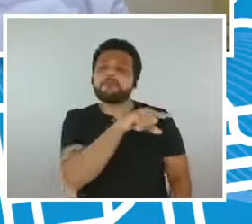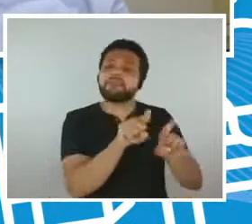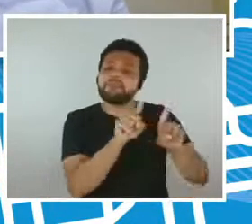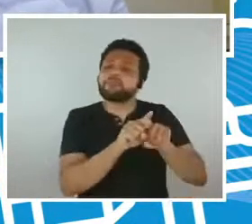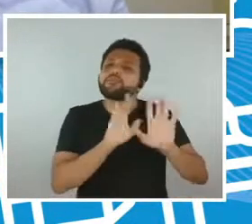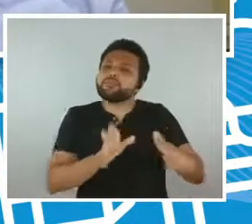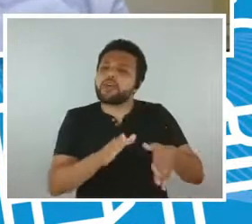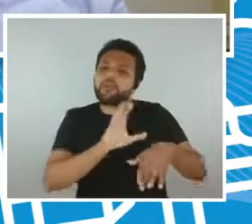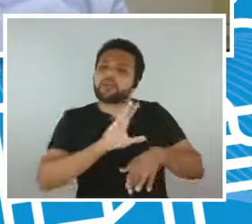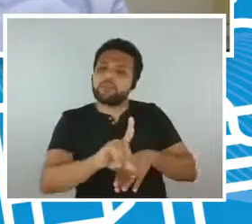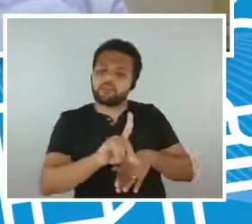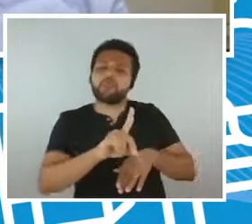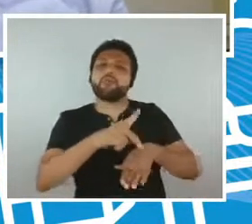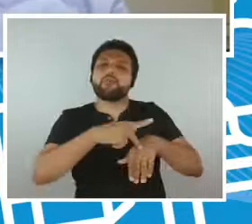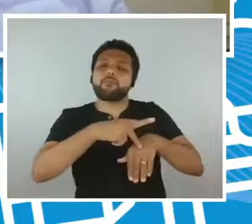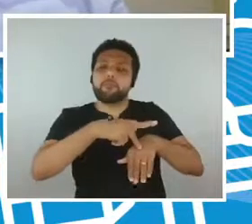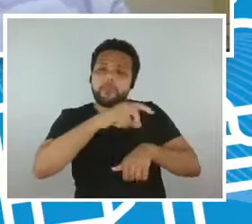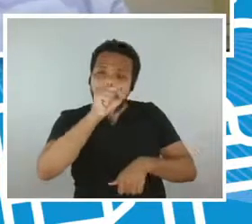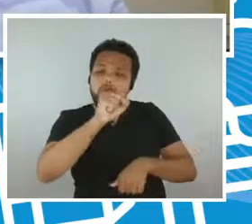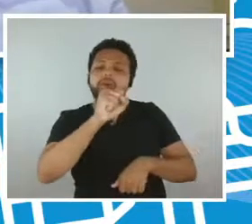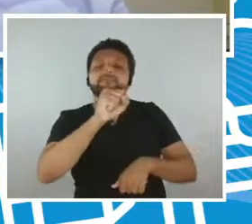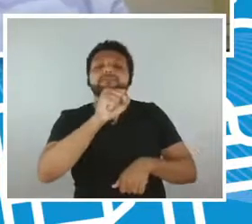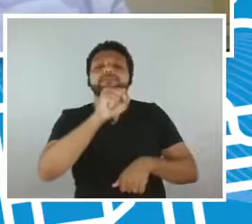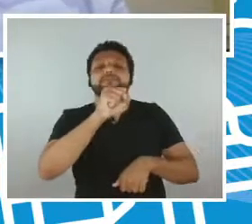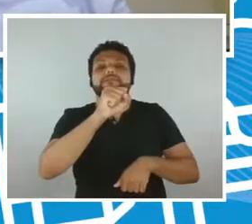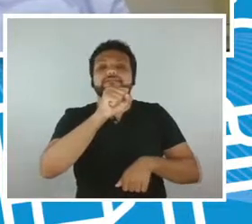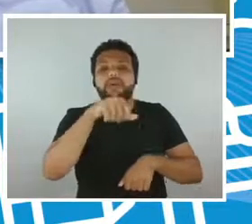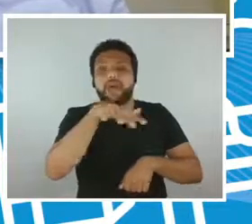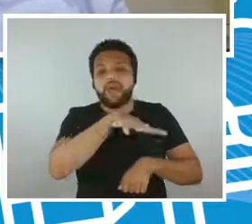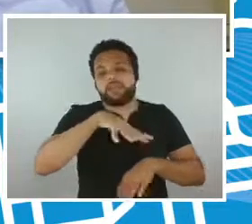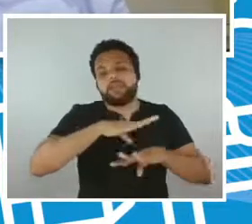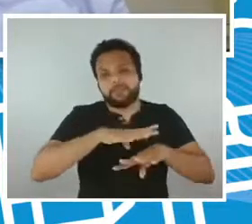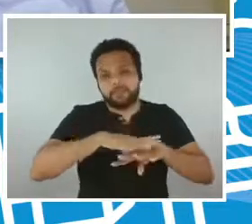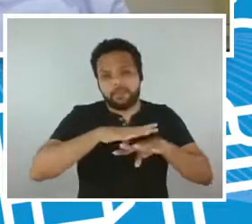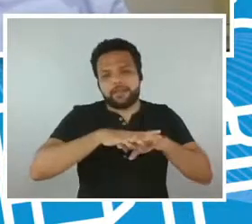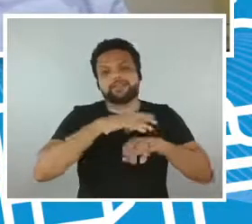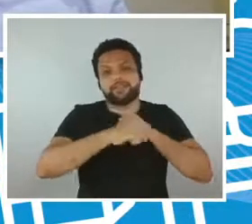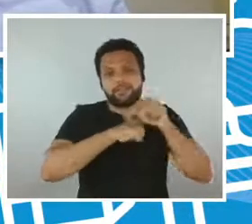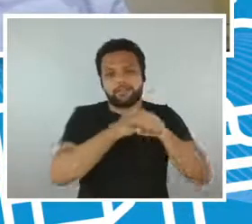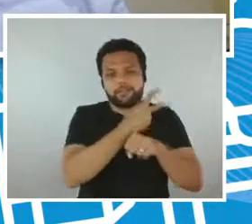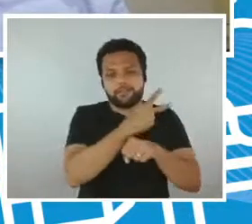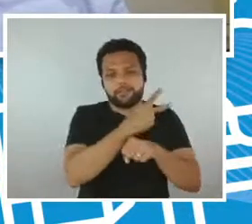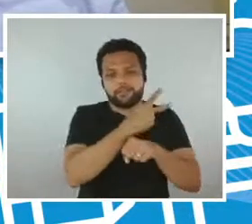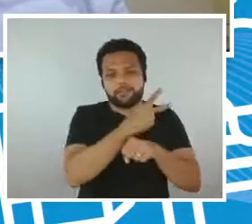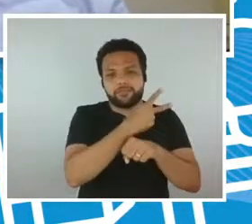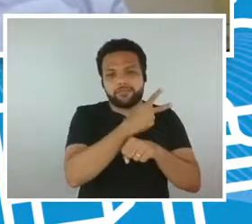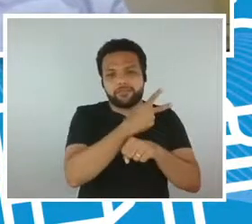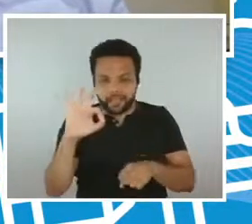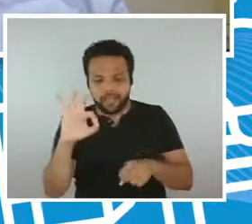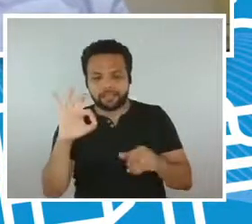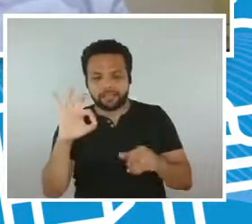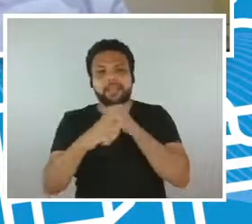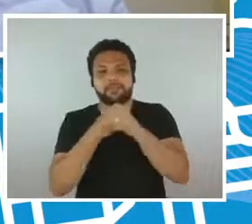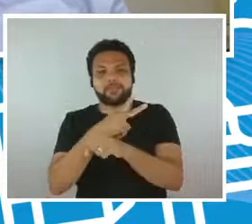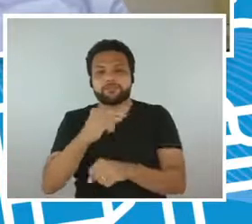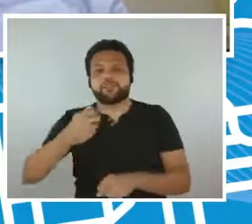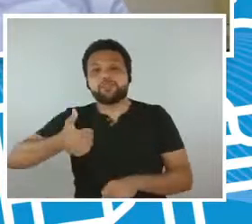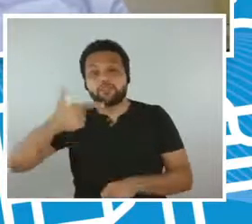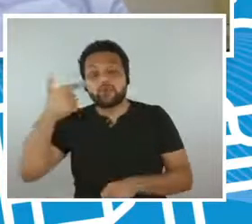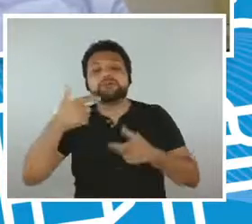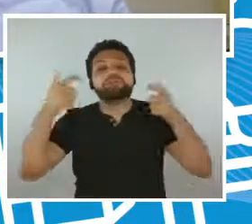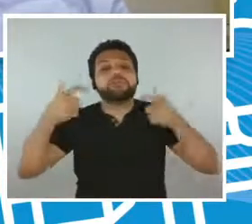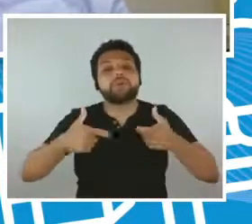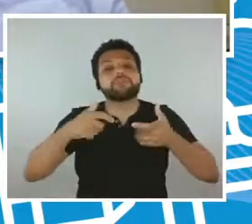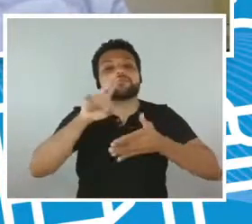em matemática da Universidade Federal do Ceará entre 2010 e 2012. Ele coordena o